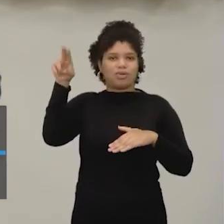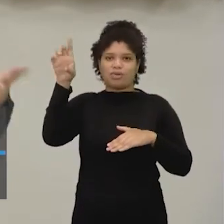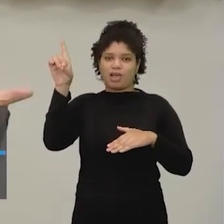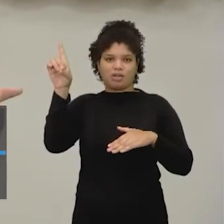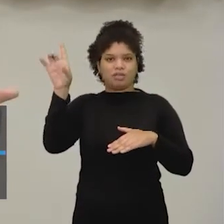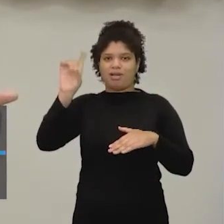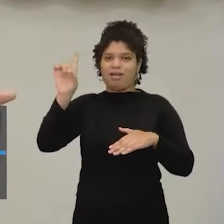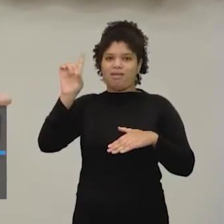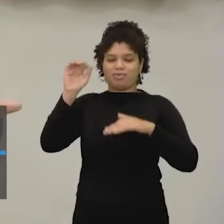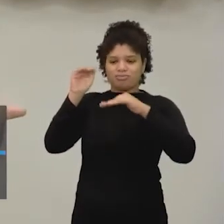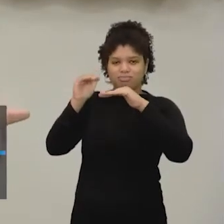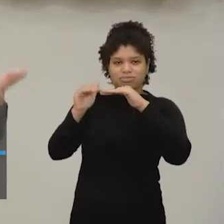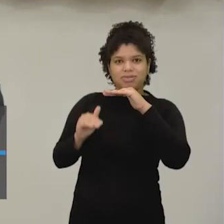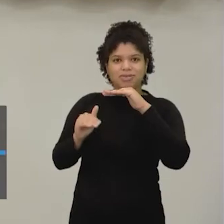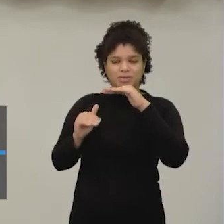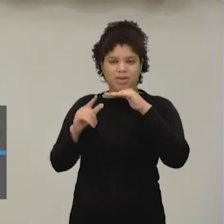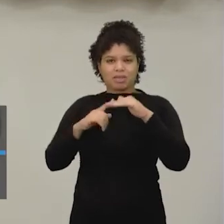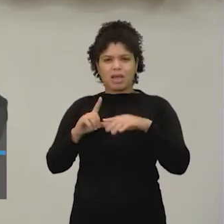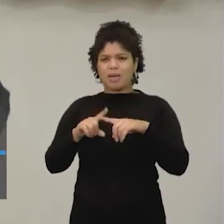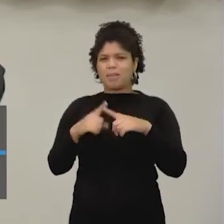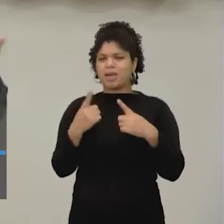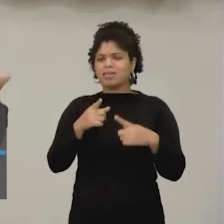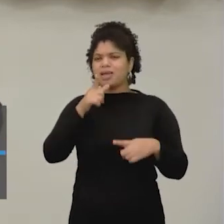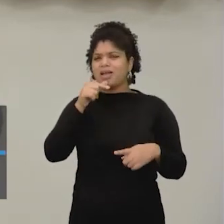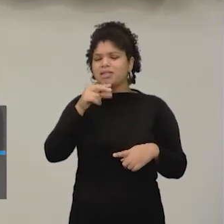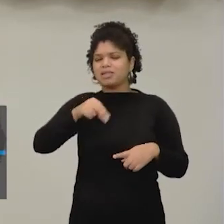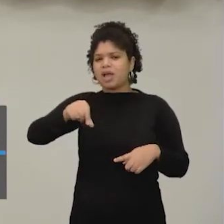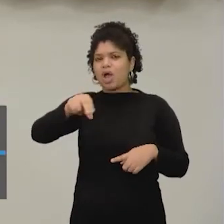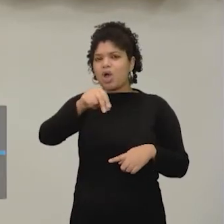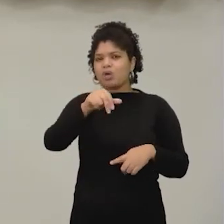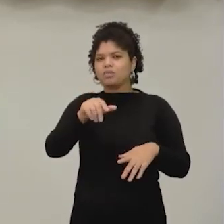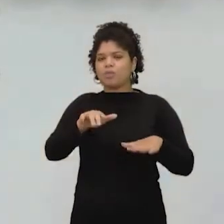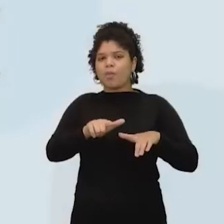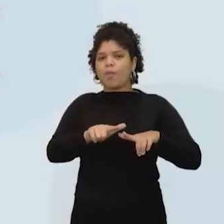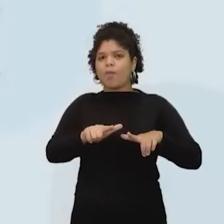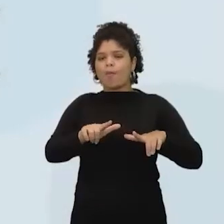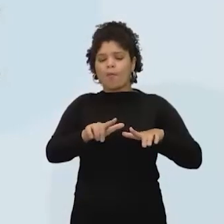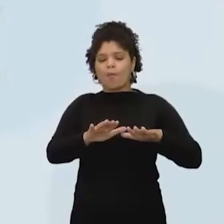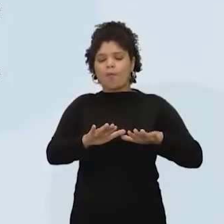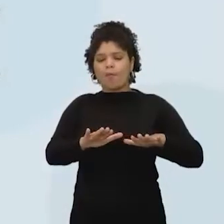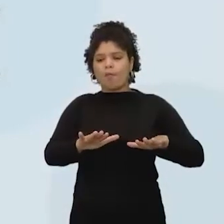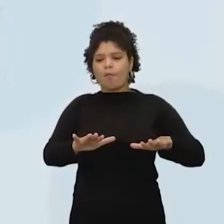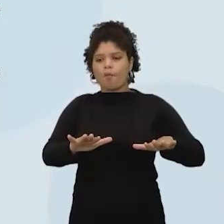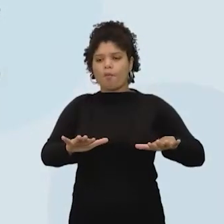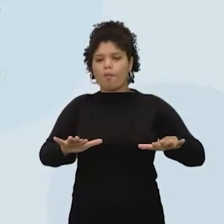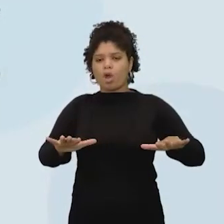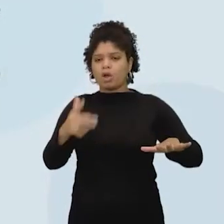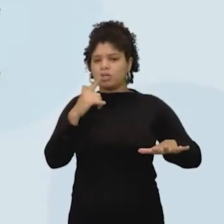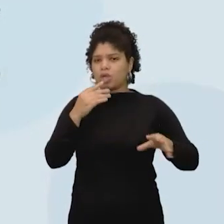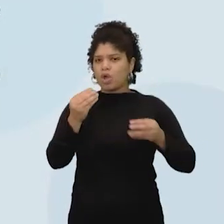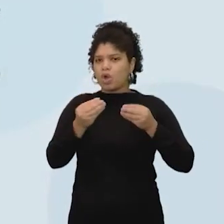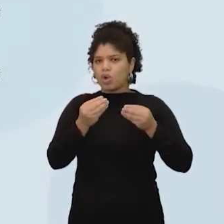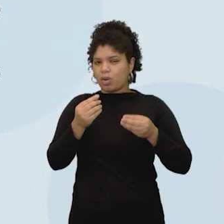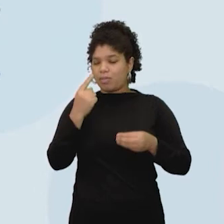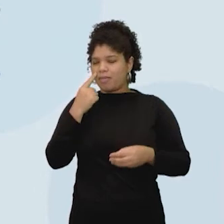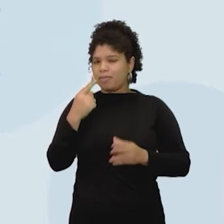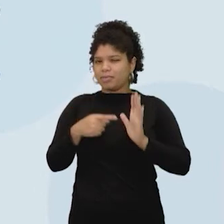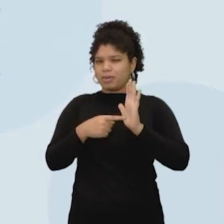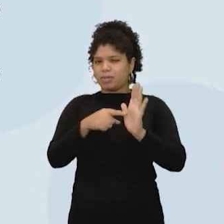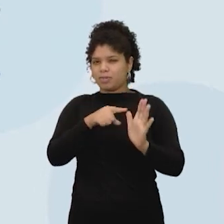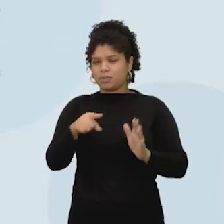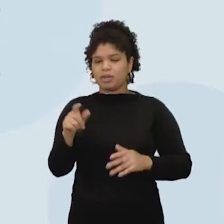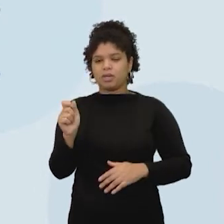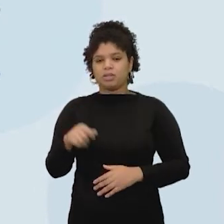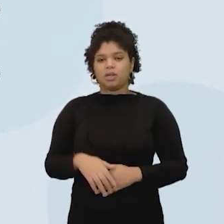E como que eu seco o sal, né? Então, como que é esse processo de salinização? Inicia-se